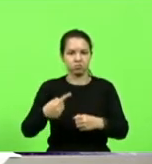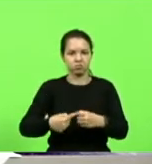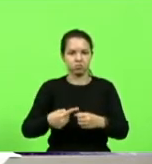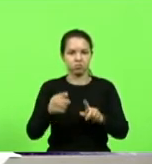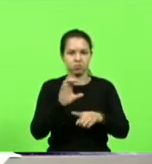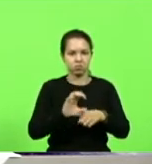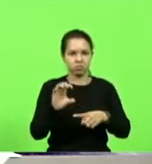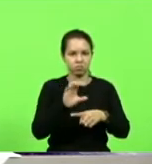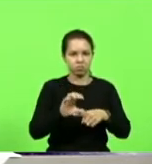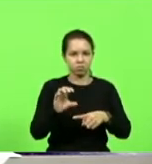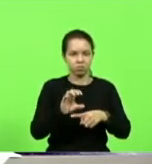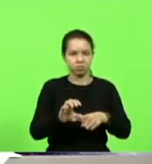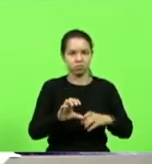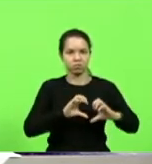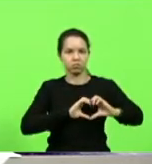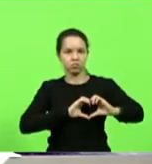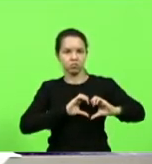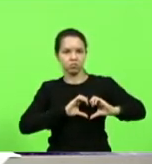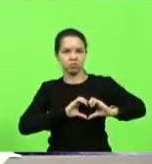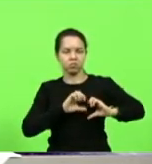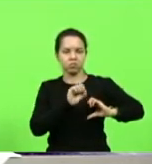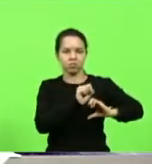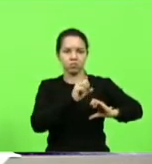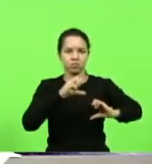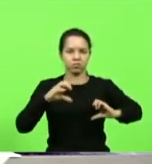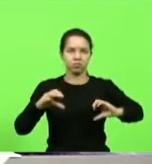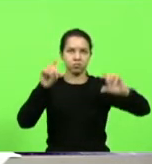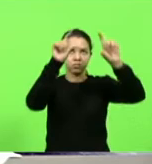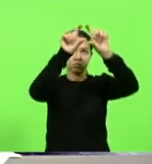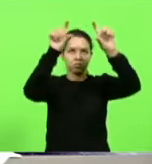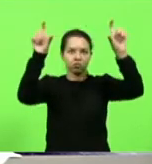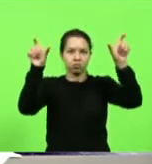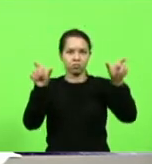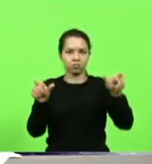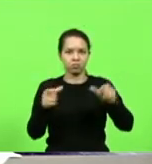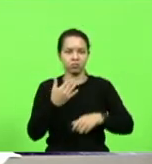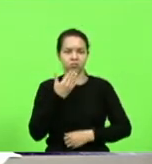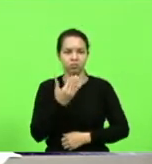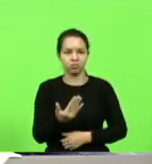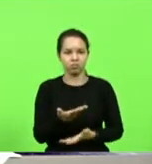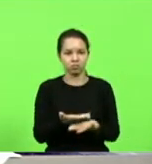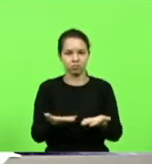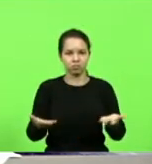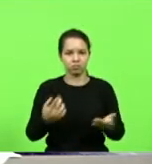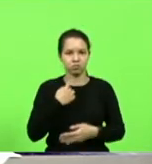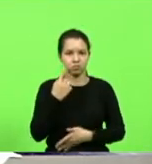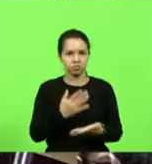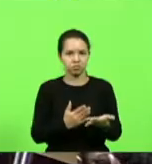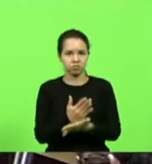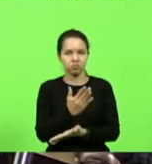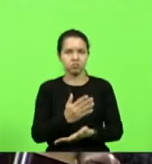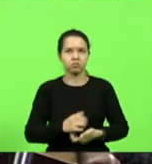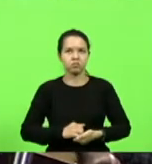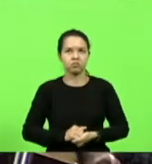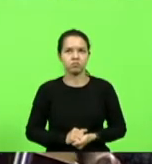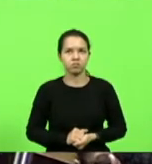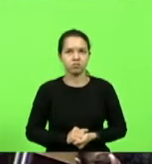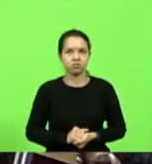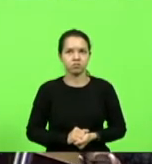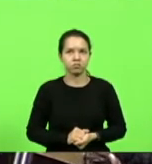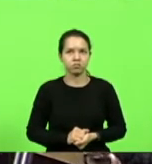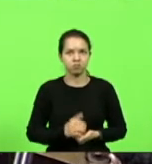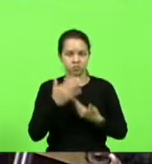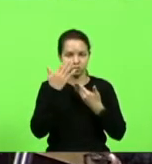Curitibanos, o coração de Santa Catarina. Esse é o pedido que eu faço a todos os deputados aí, para que seja aprovado. Obrigado, senhores deputados.